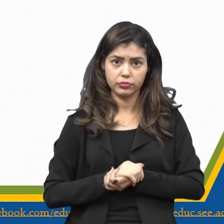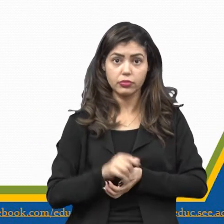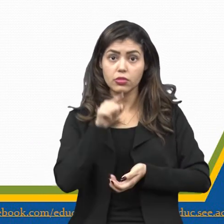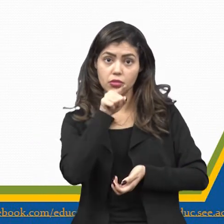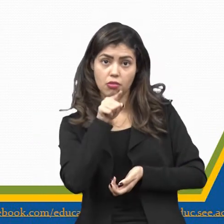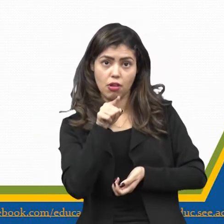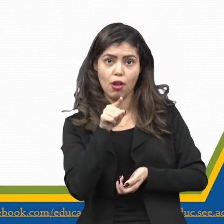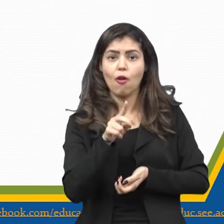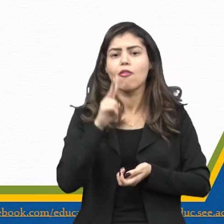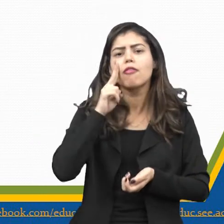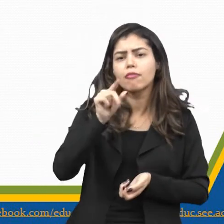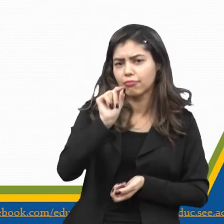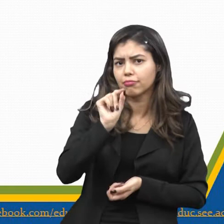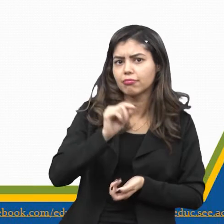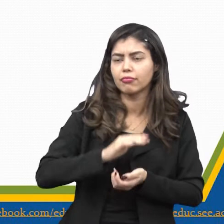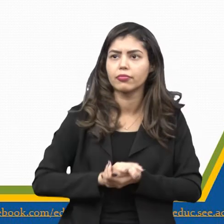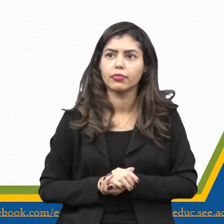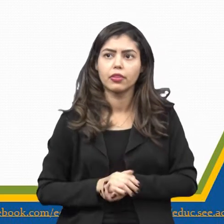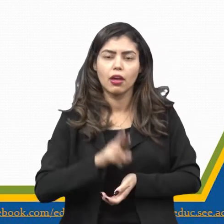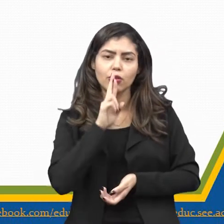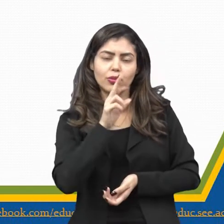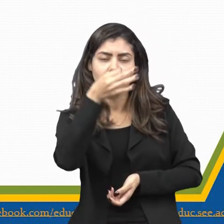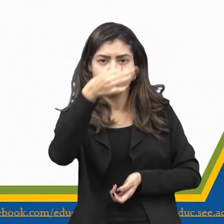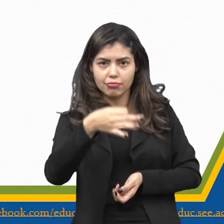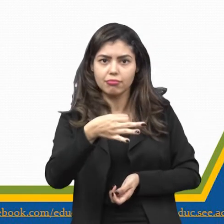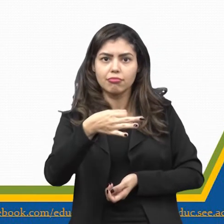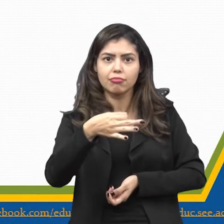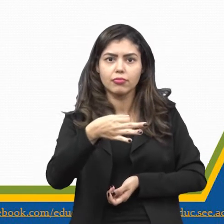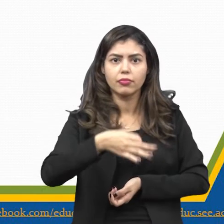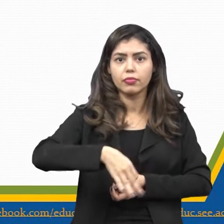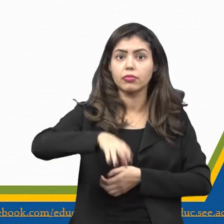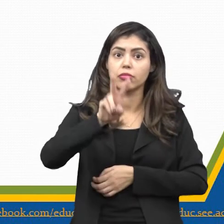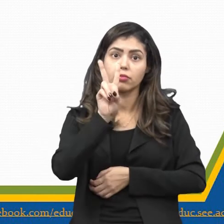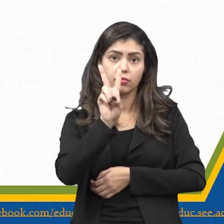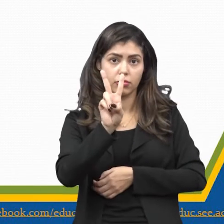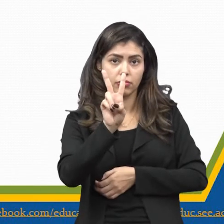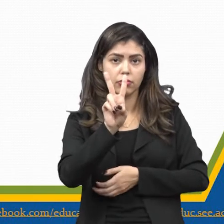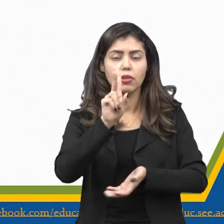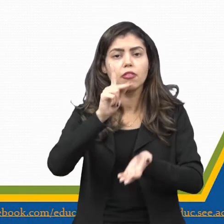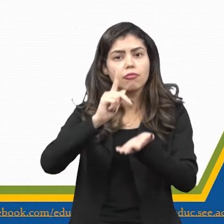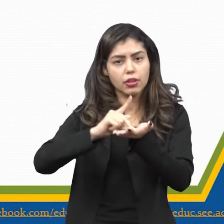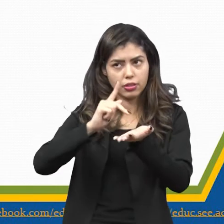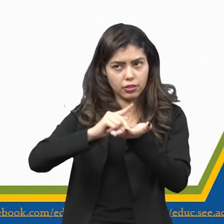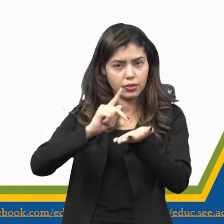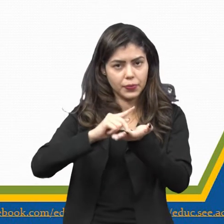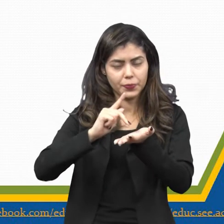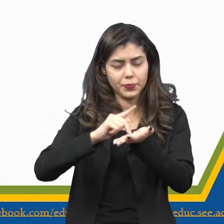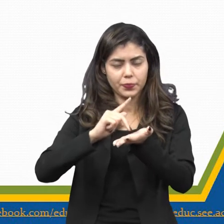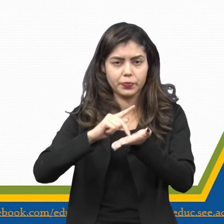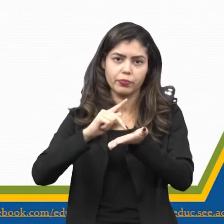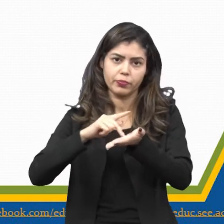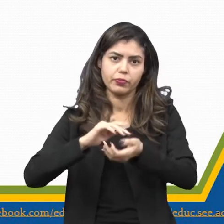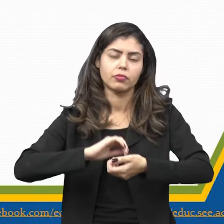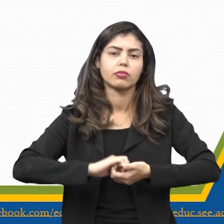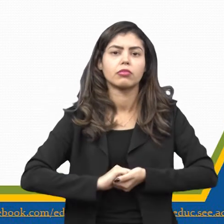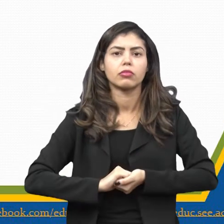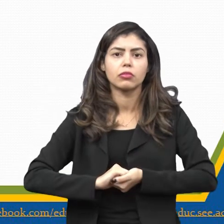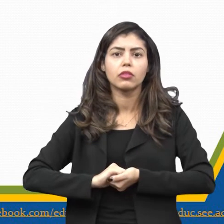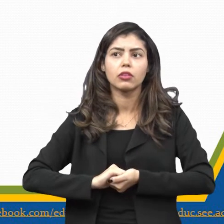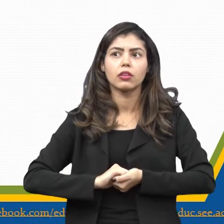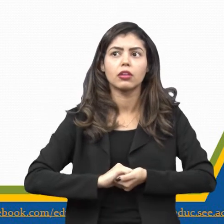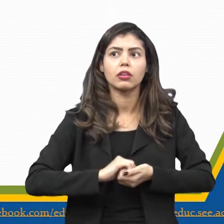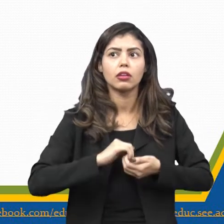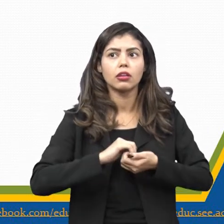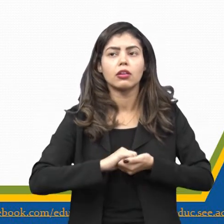Aqui está o gabarito para vocês, com as respostas corretas. A primeira, yoga, musculação, corrida, ciclismo,